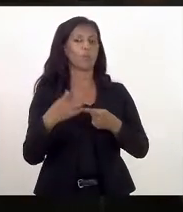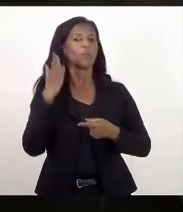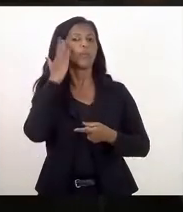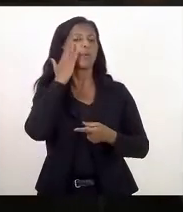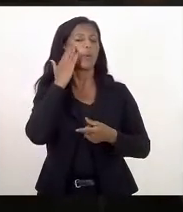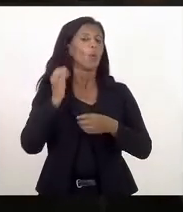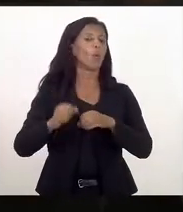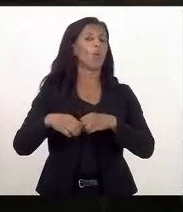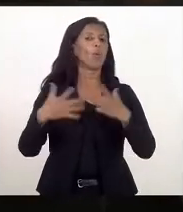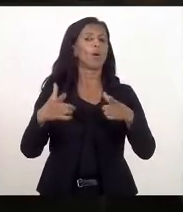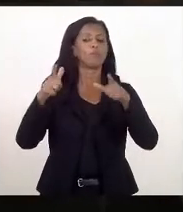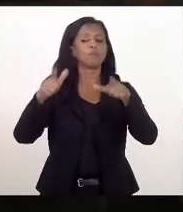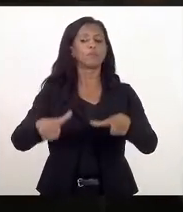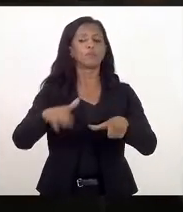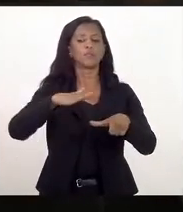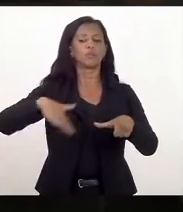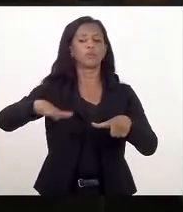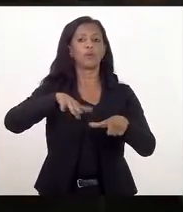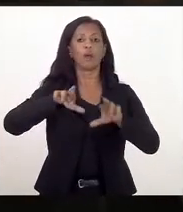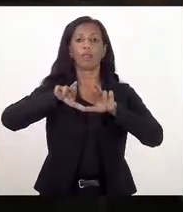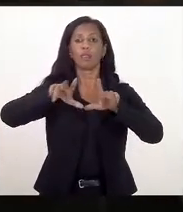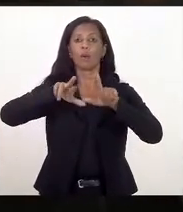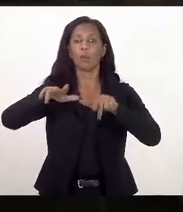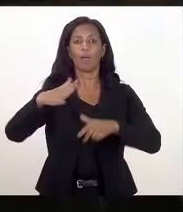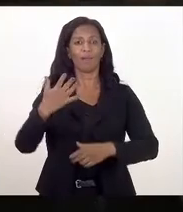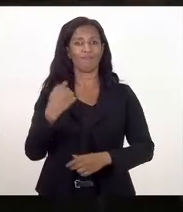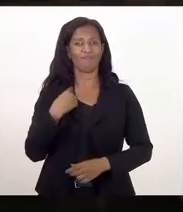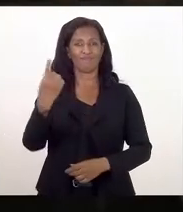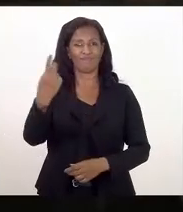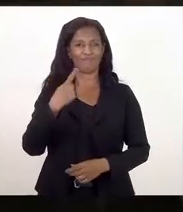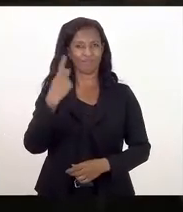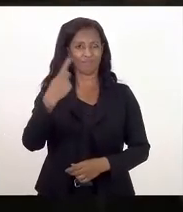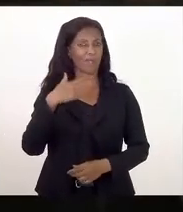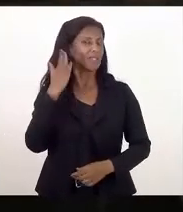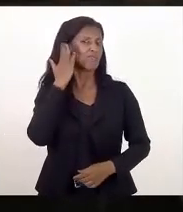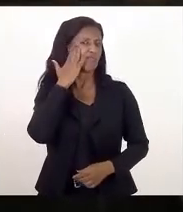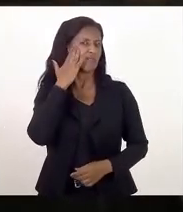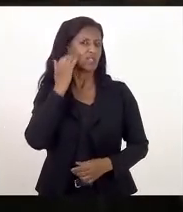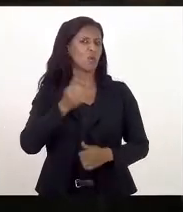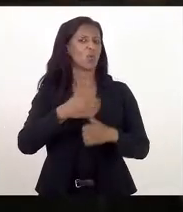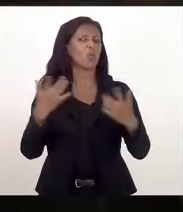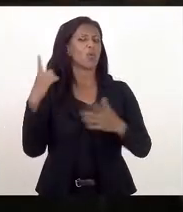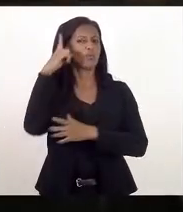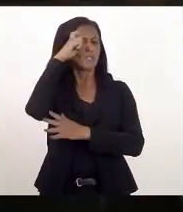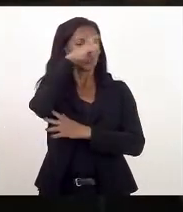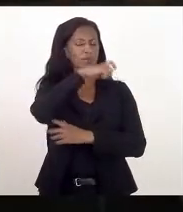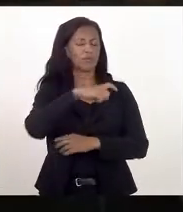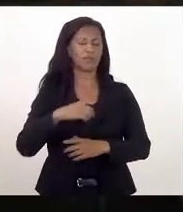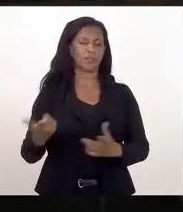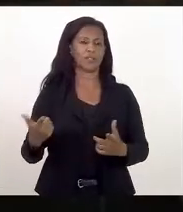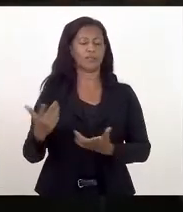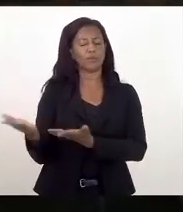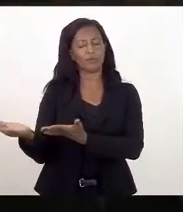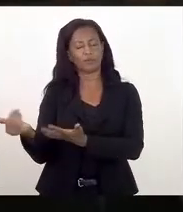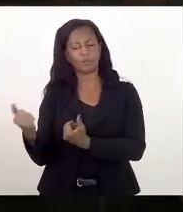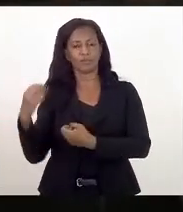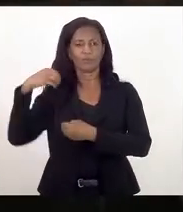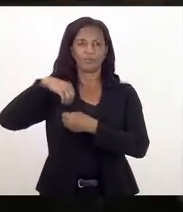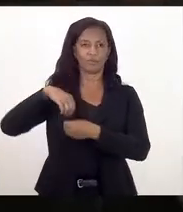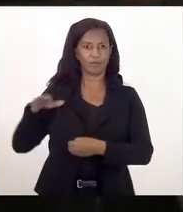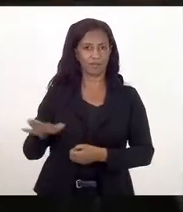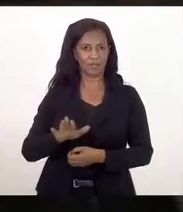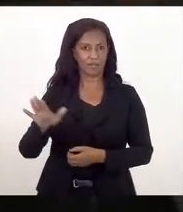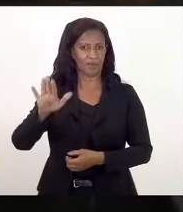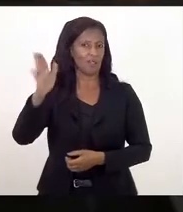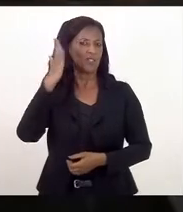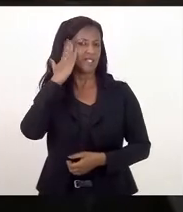o quanto que esses espaços não são para a gente. Eu sei o quanto que é difícil para um jovem, vindo da favela, sentir que esse poder faz parte